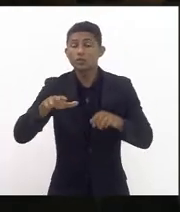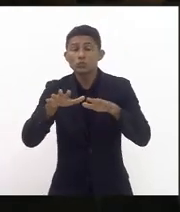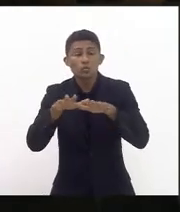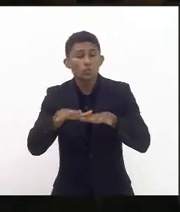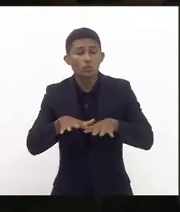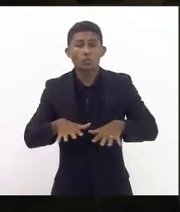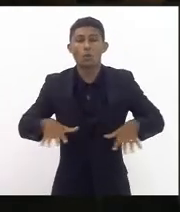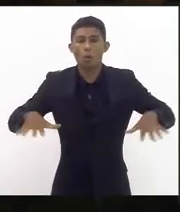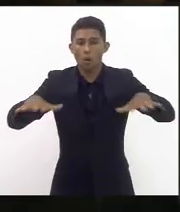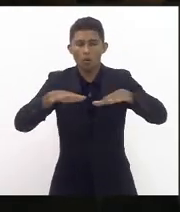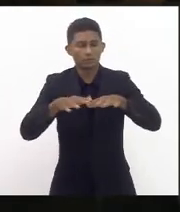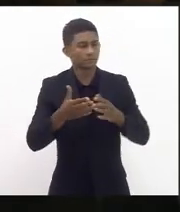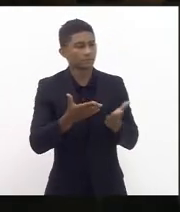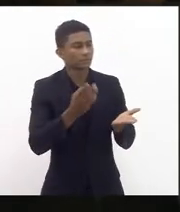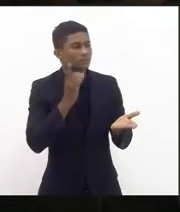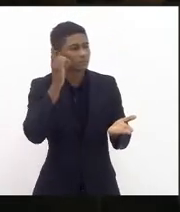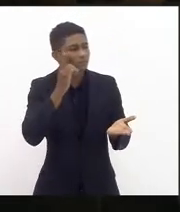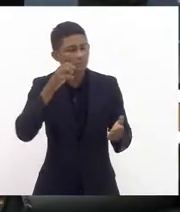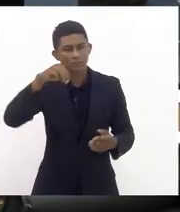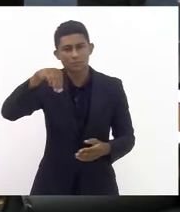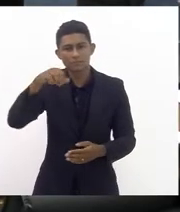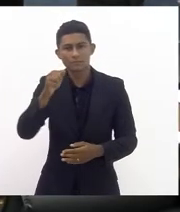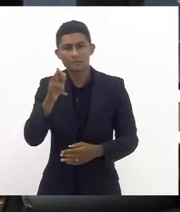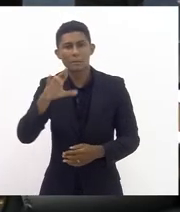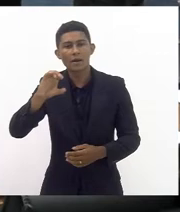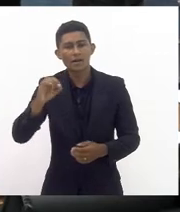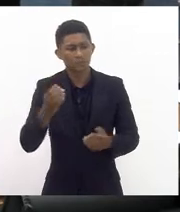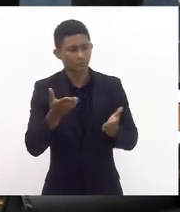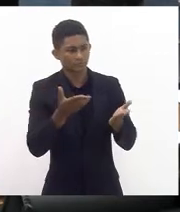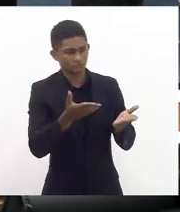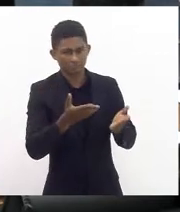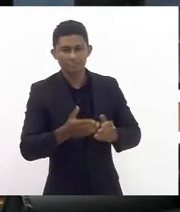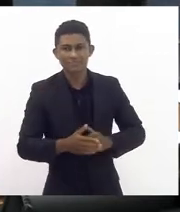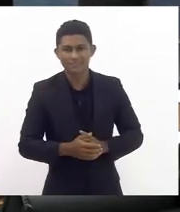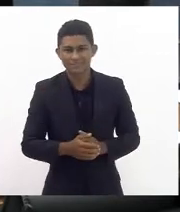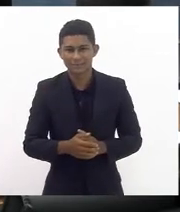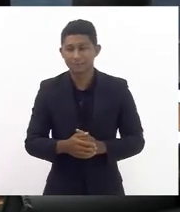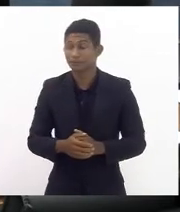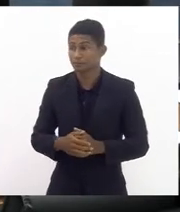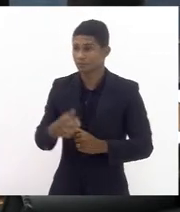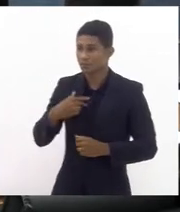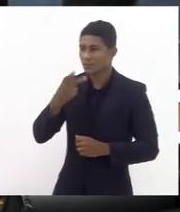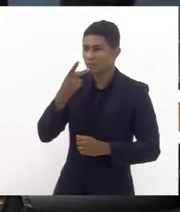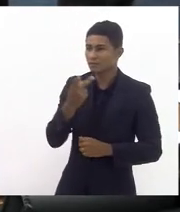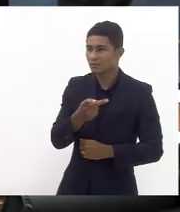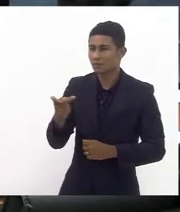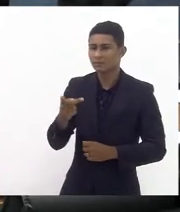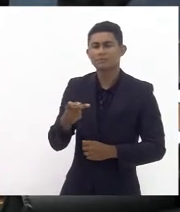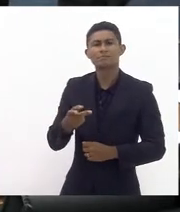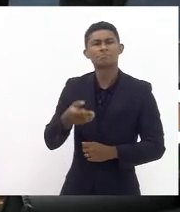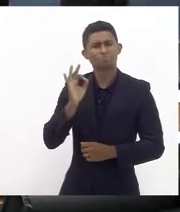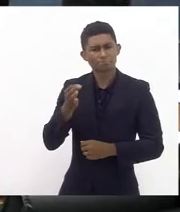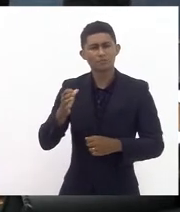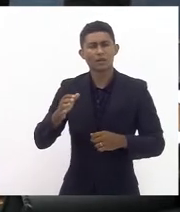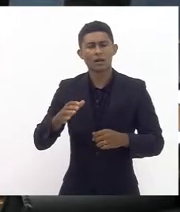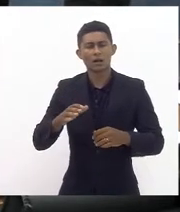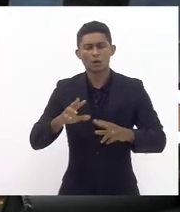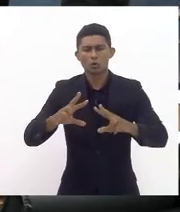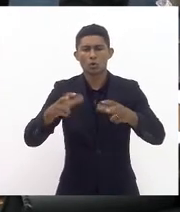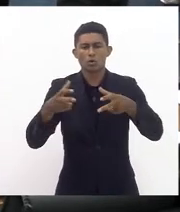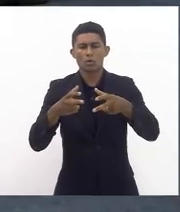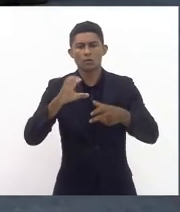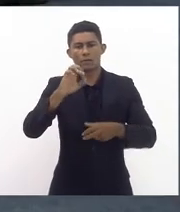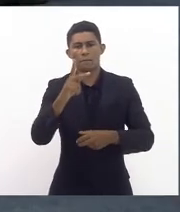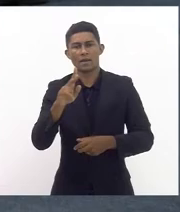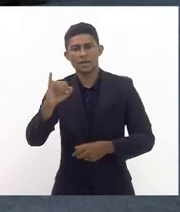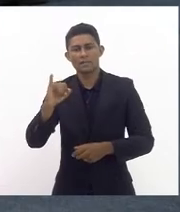Conselho da Paz, deputado Márcio Pacheco. Vossa Excelência, para dizer que é oportuna essa comissão, porque ela, de fato,